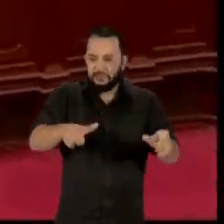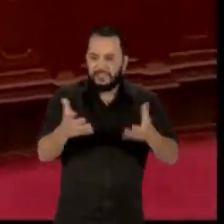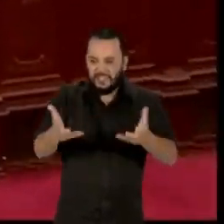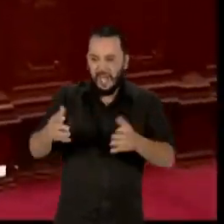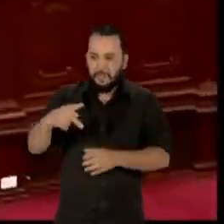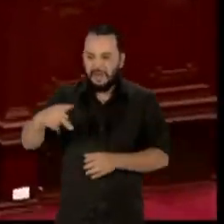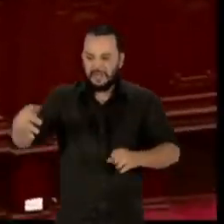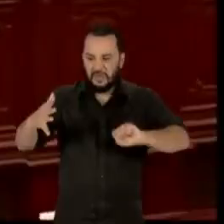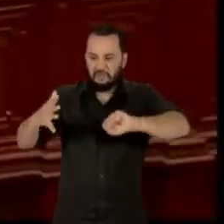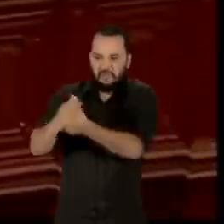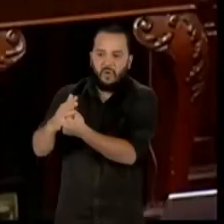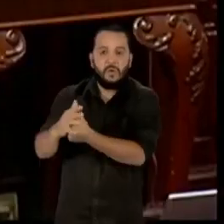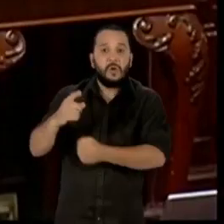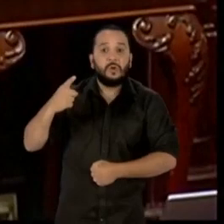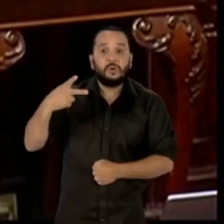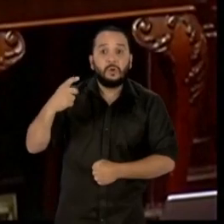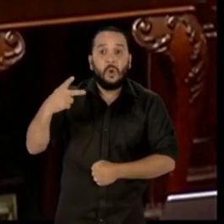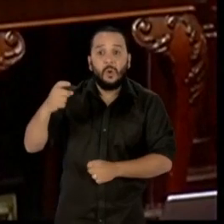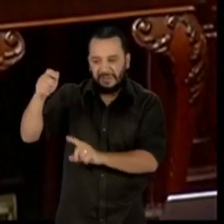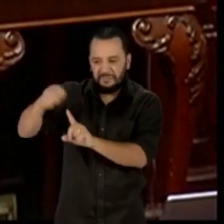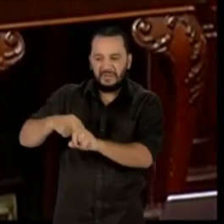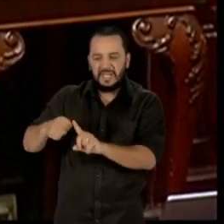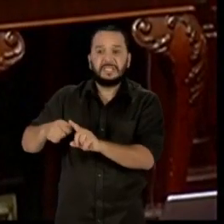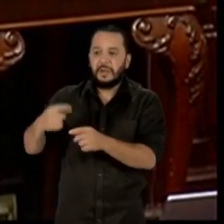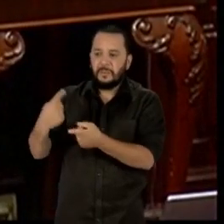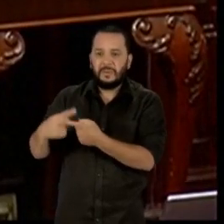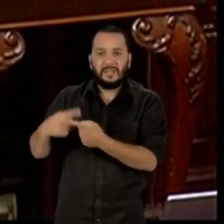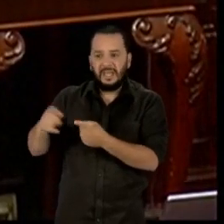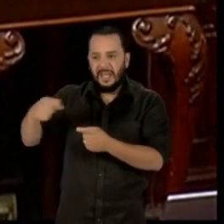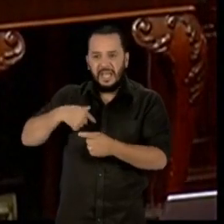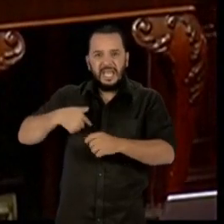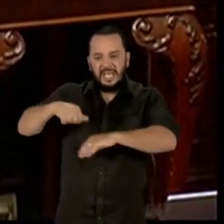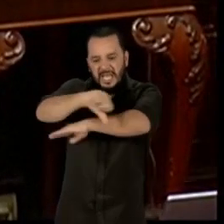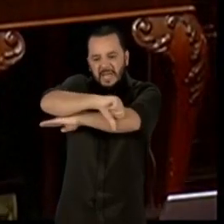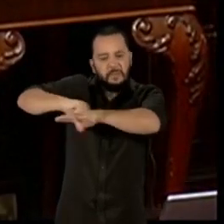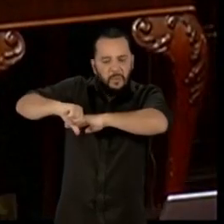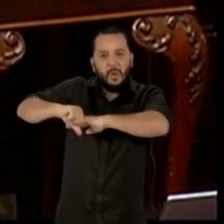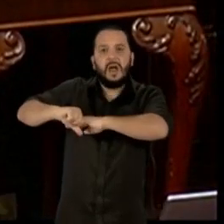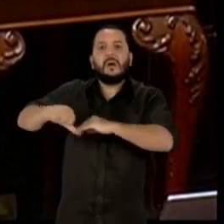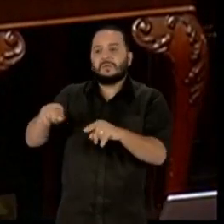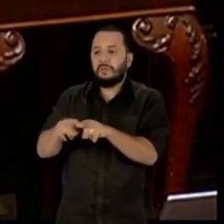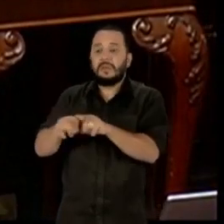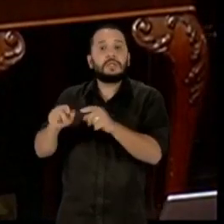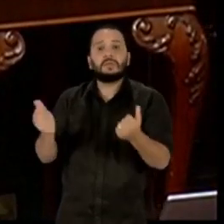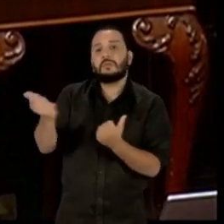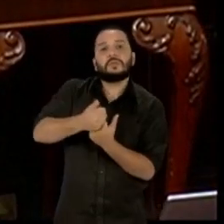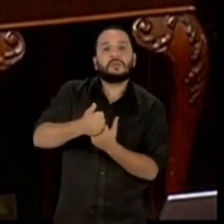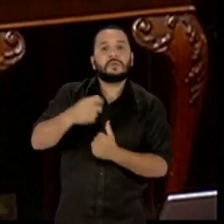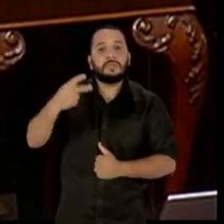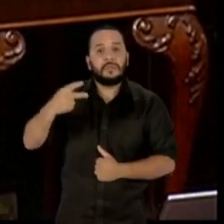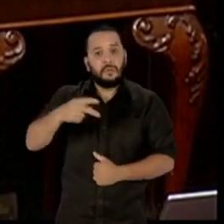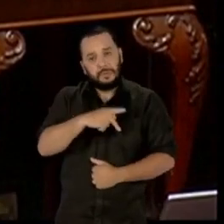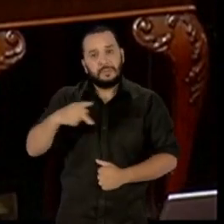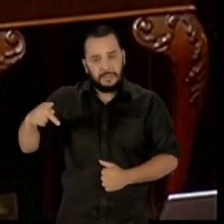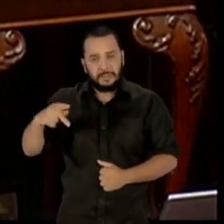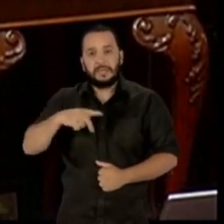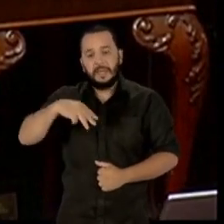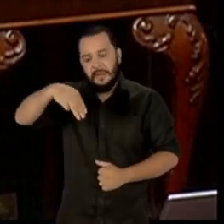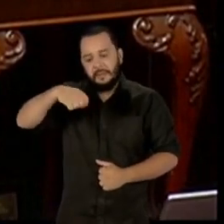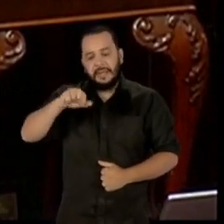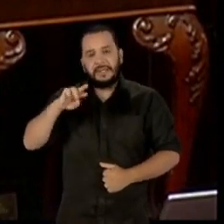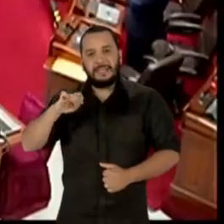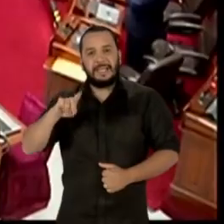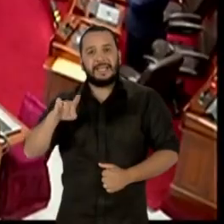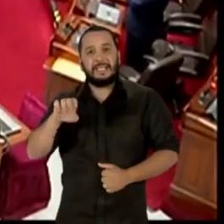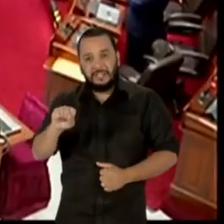por 12 meses alegando incapacidade moral e colocaram no posto a vice-presidente mercedes a